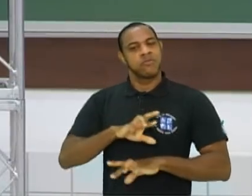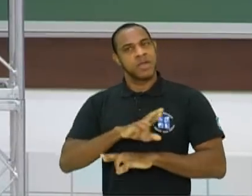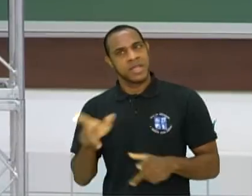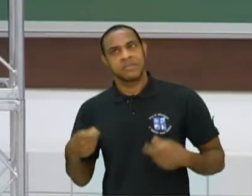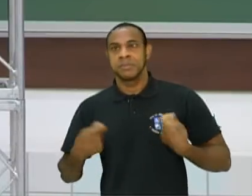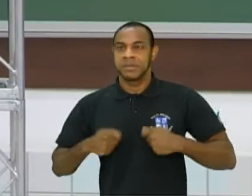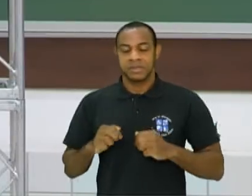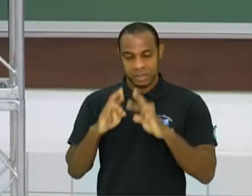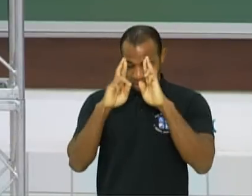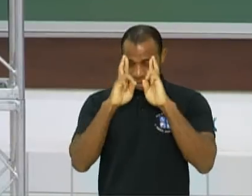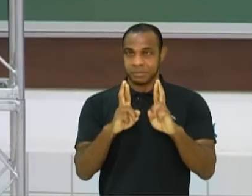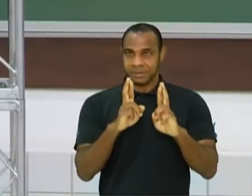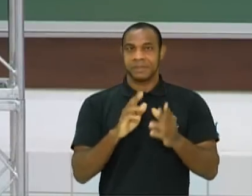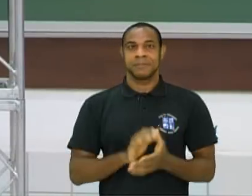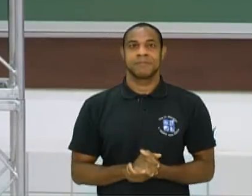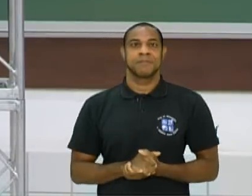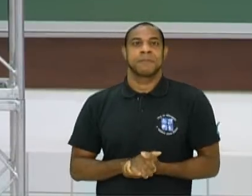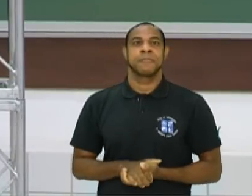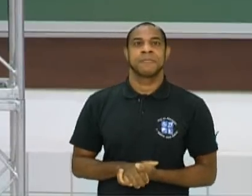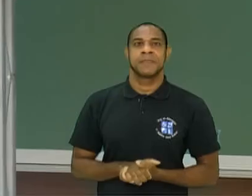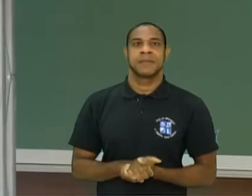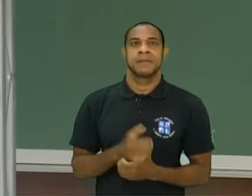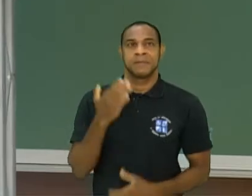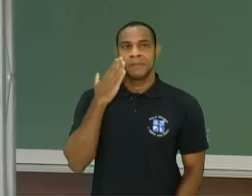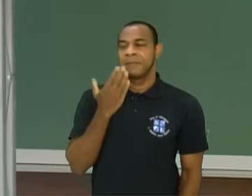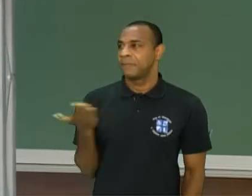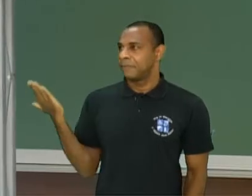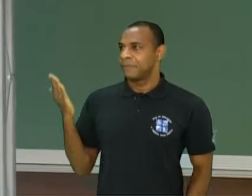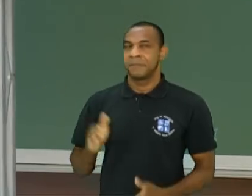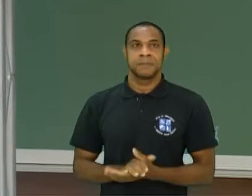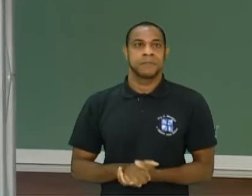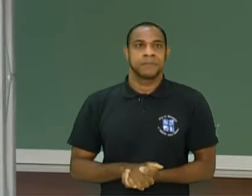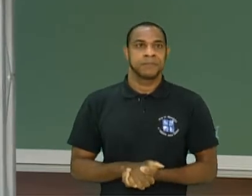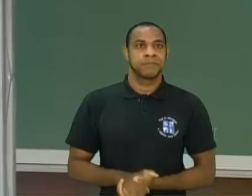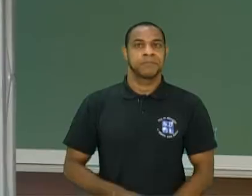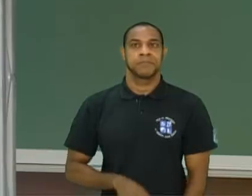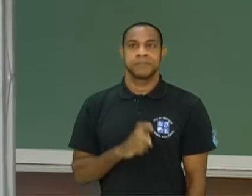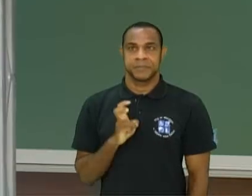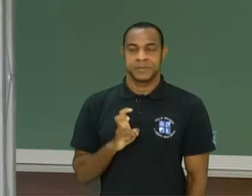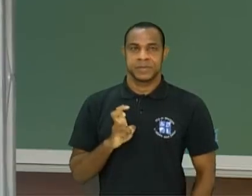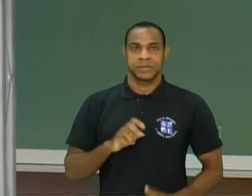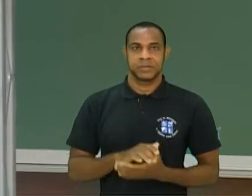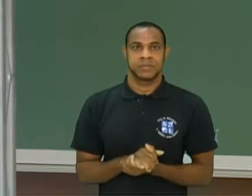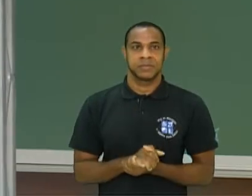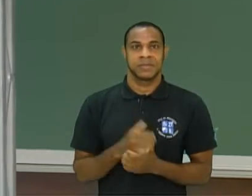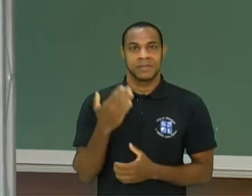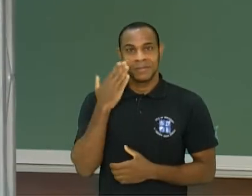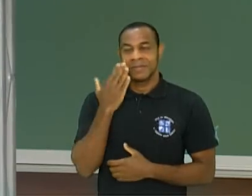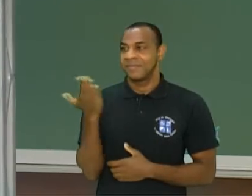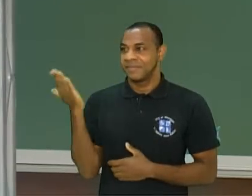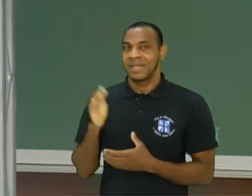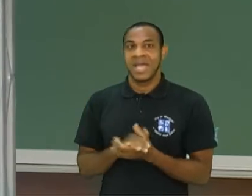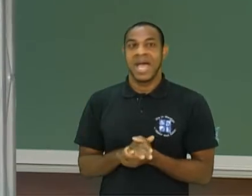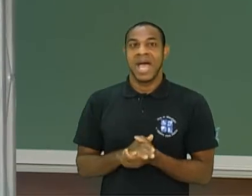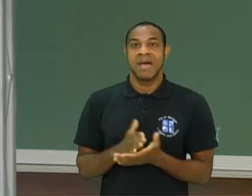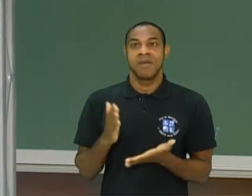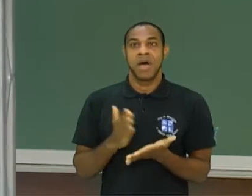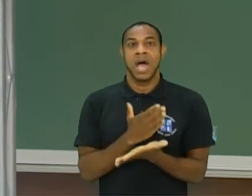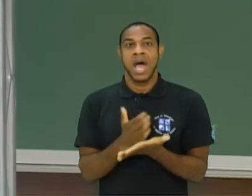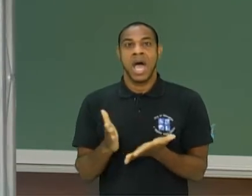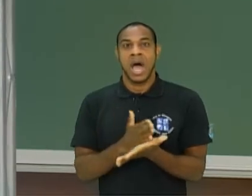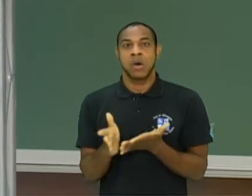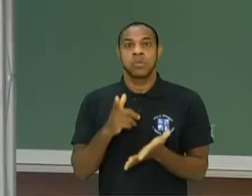importante, o respeito. Number 5. Agora, nós vamos observar alguns sinais que nós usamos para